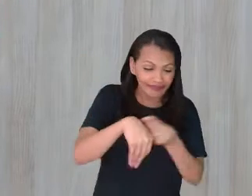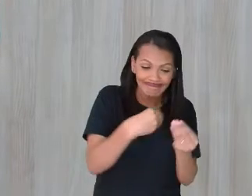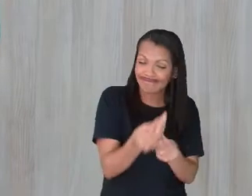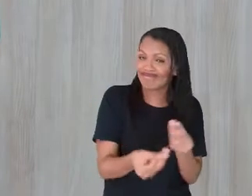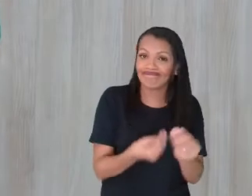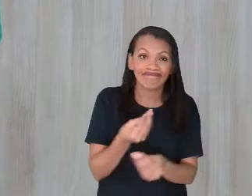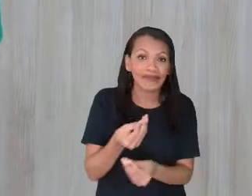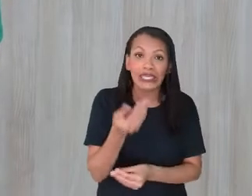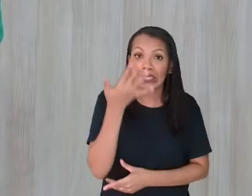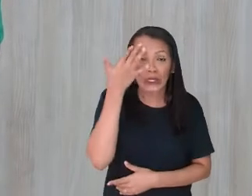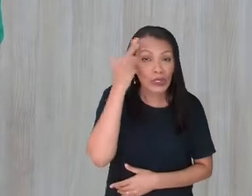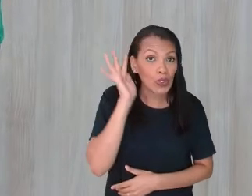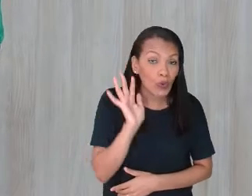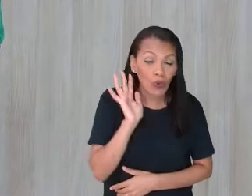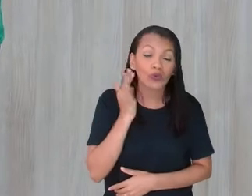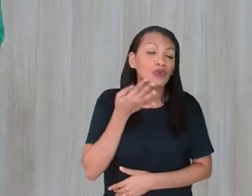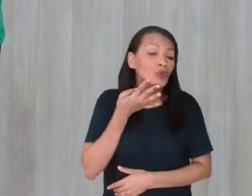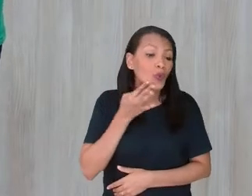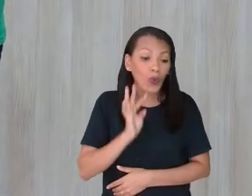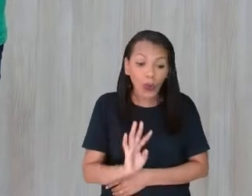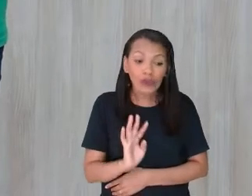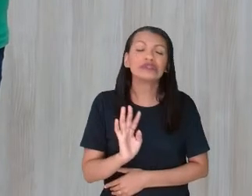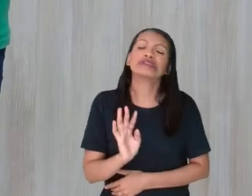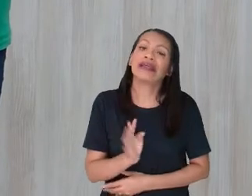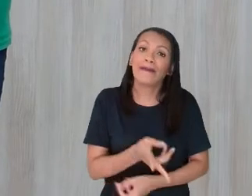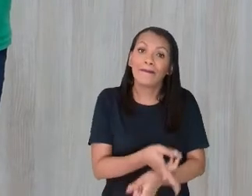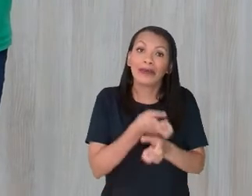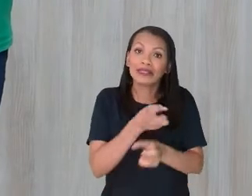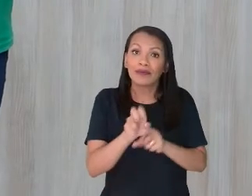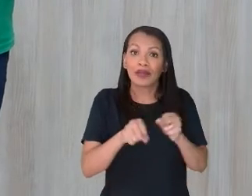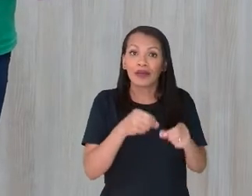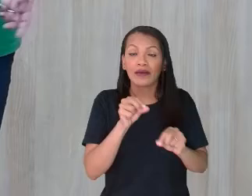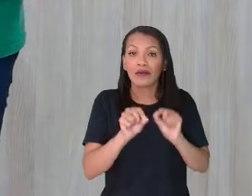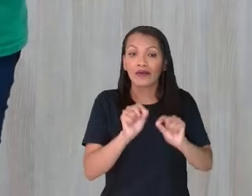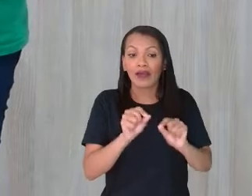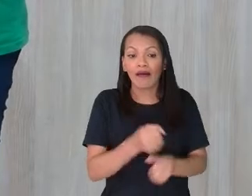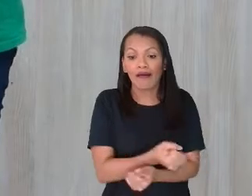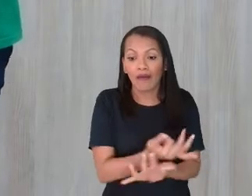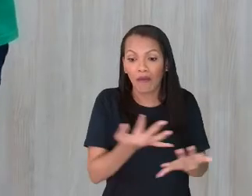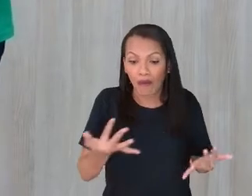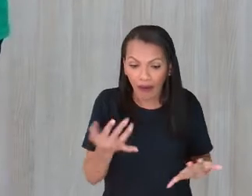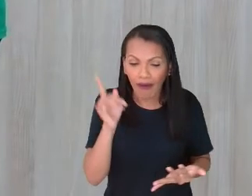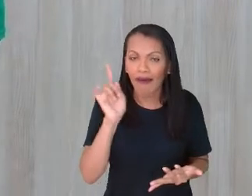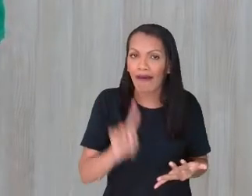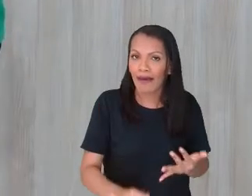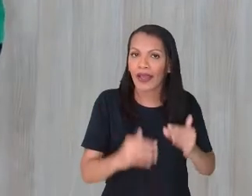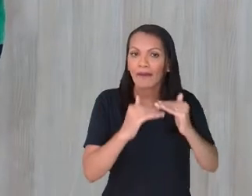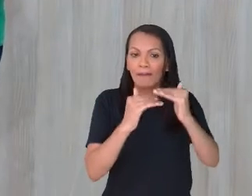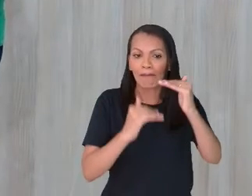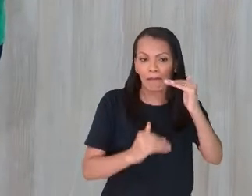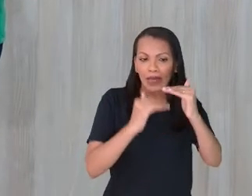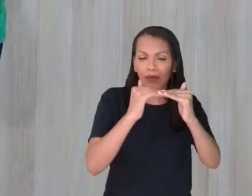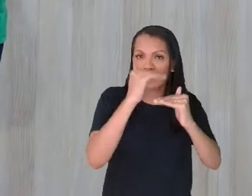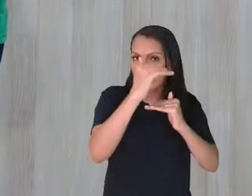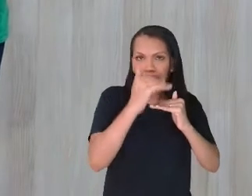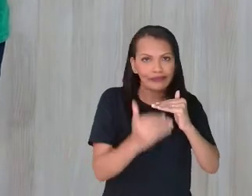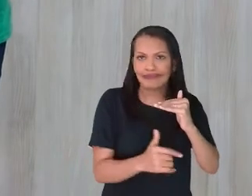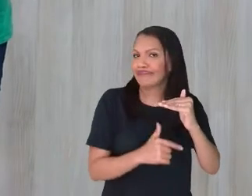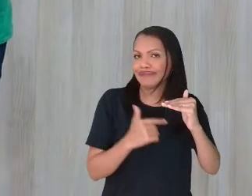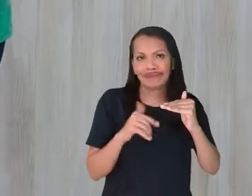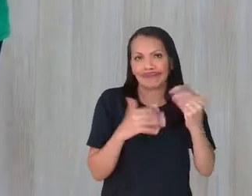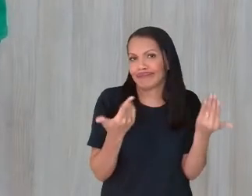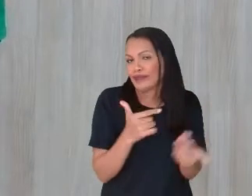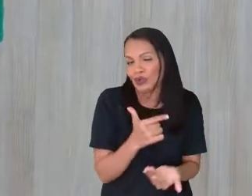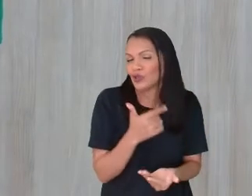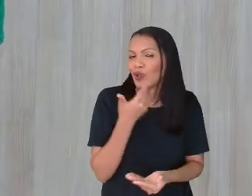consegue identificar o que é que tem, quantas tem e quais são elas. Por isso que aí no texto está dizendo que ela